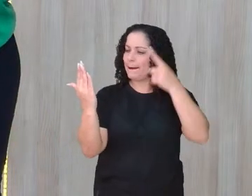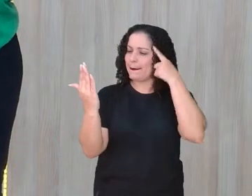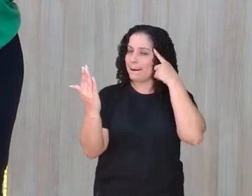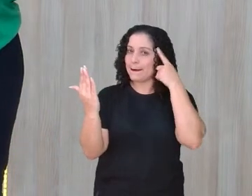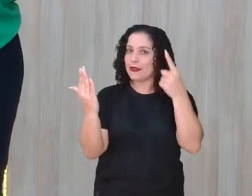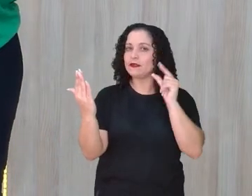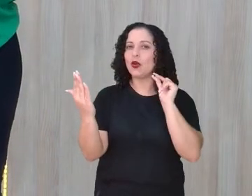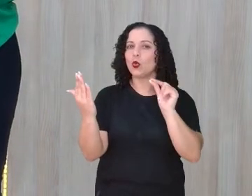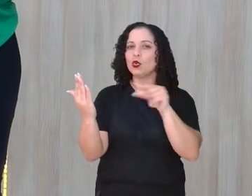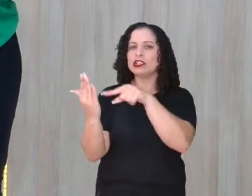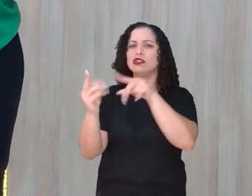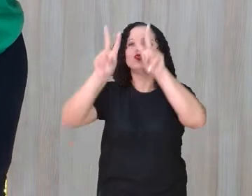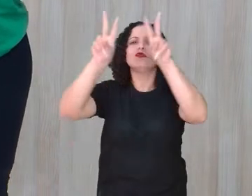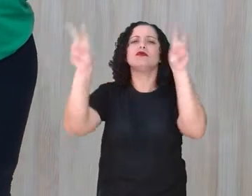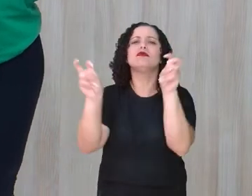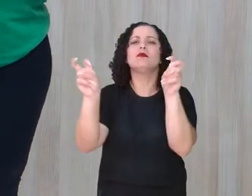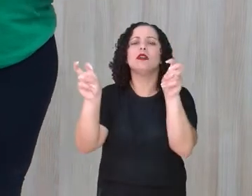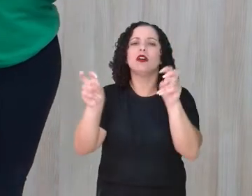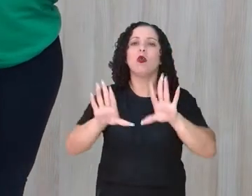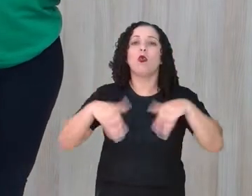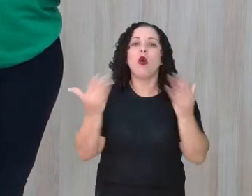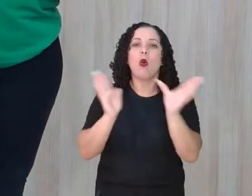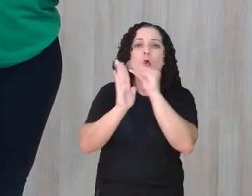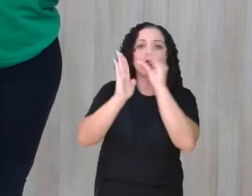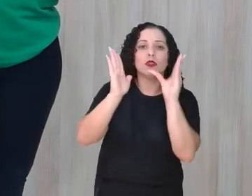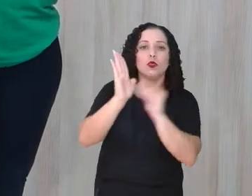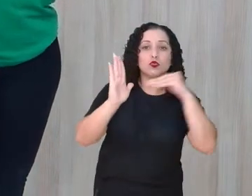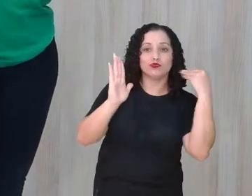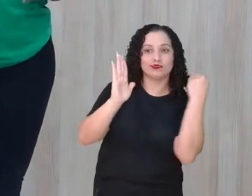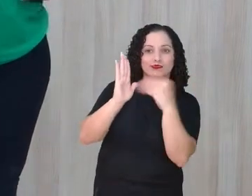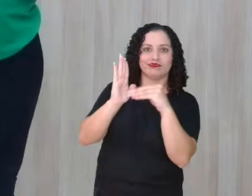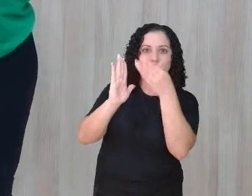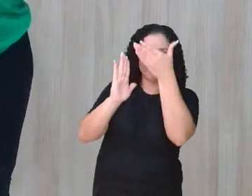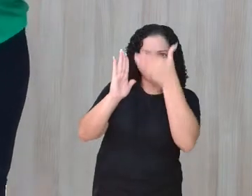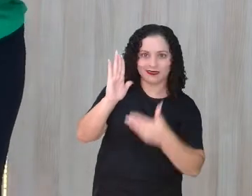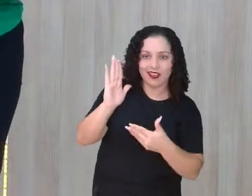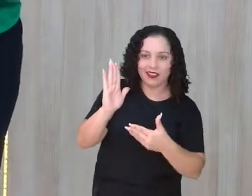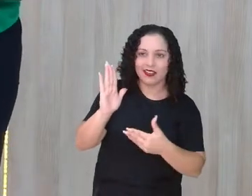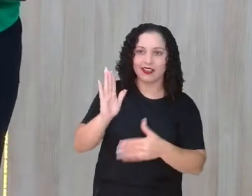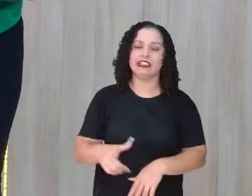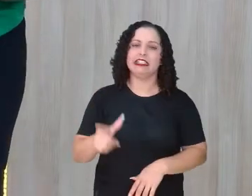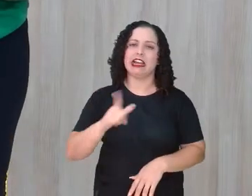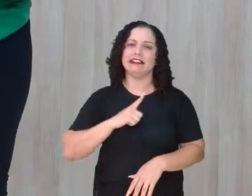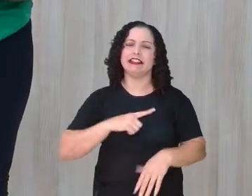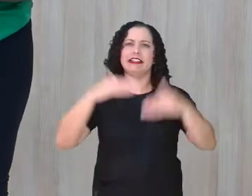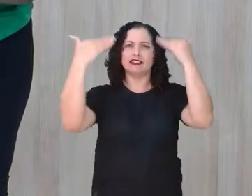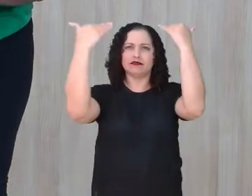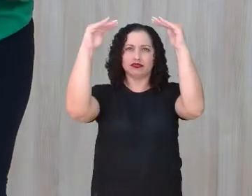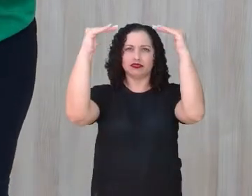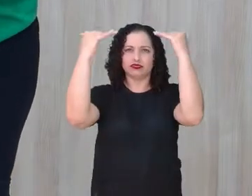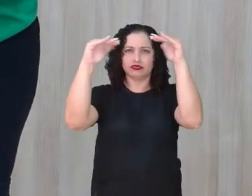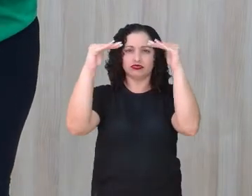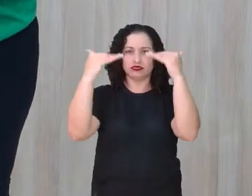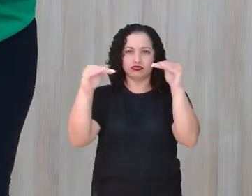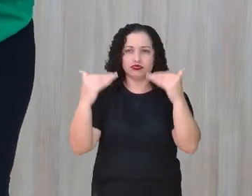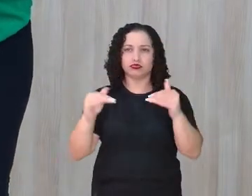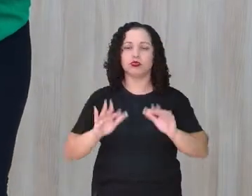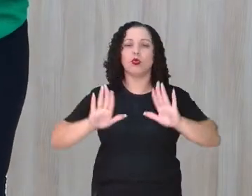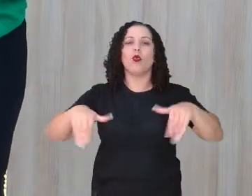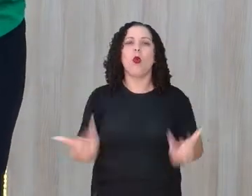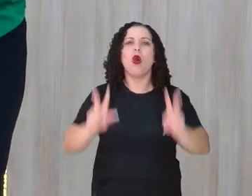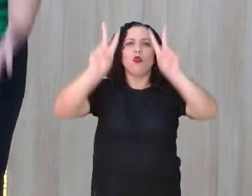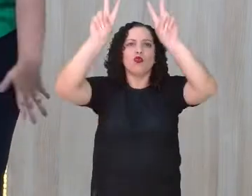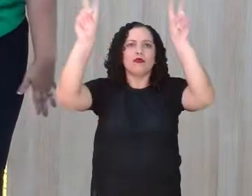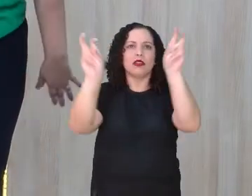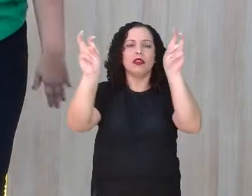assunto da notícia? Do que se trata essa notícia? E aí eu vou preenchendo essa tabelinha. O que é um assunto, qual